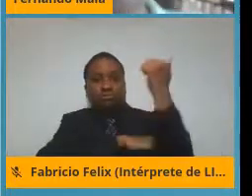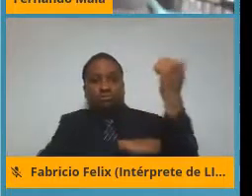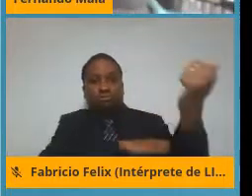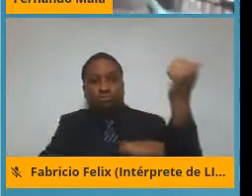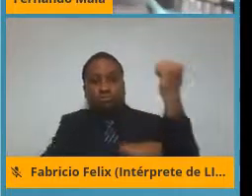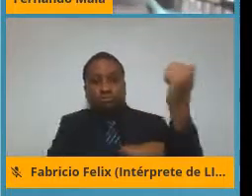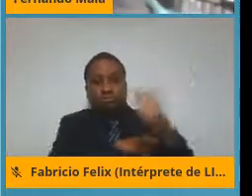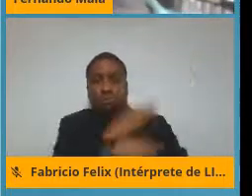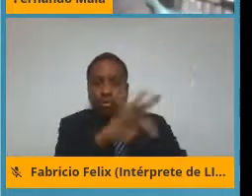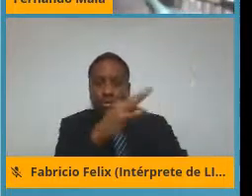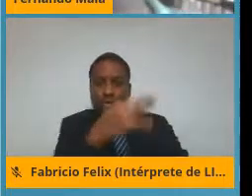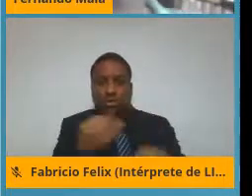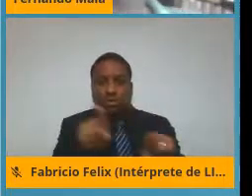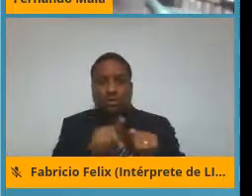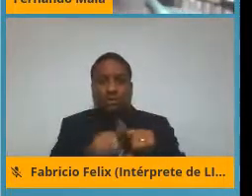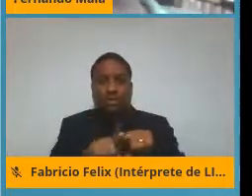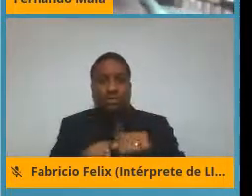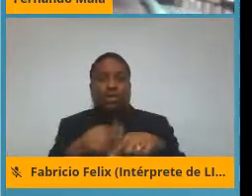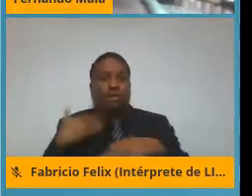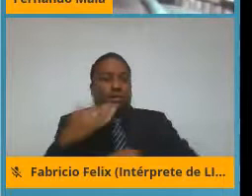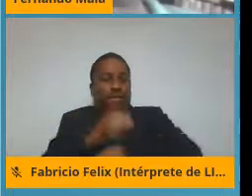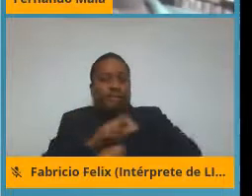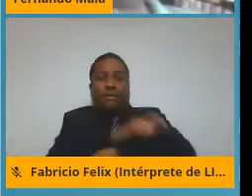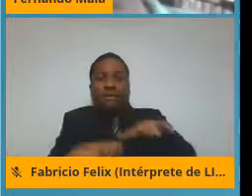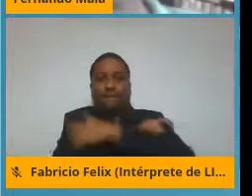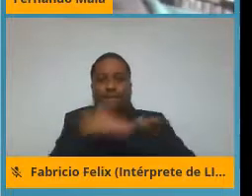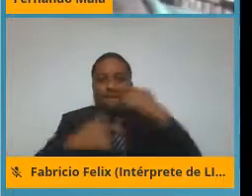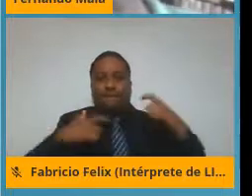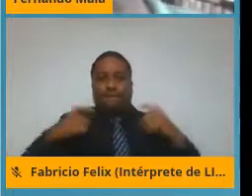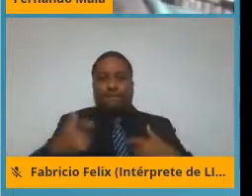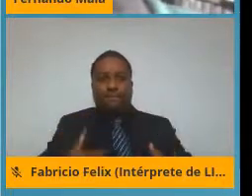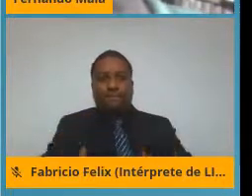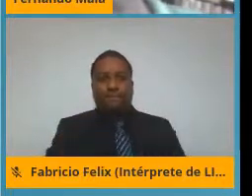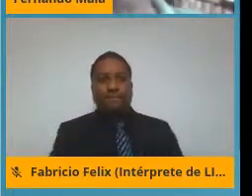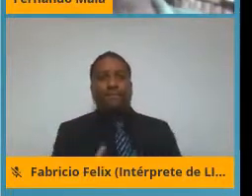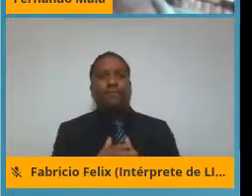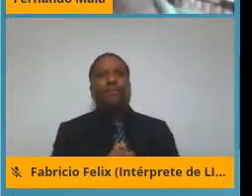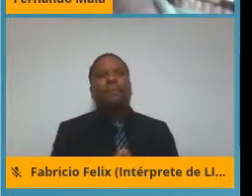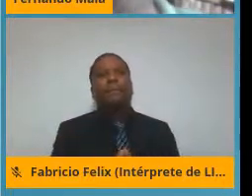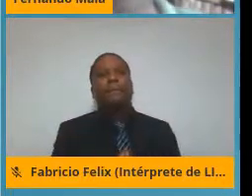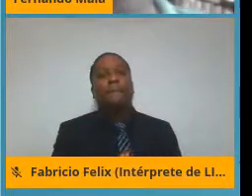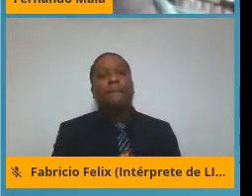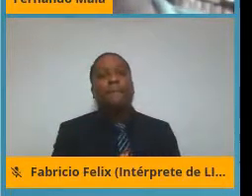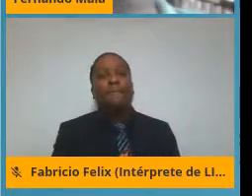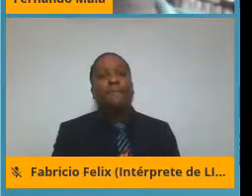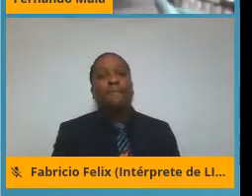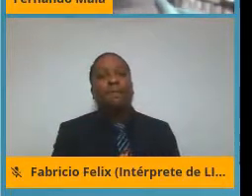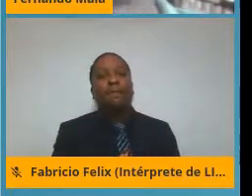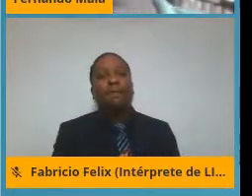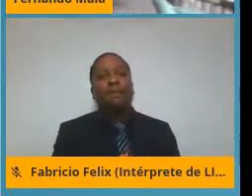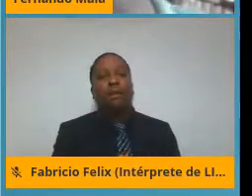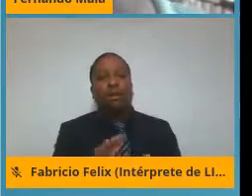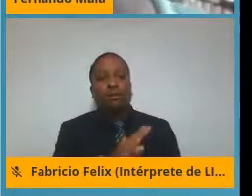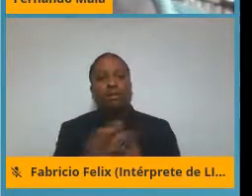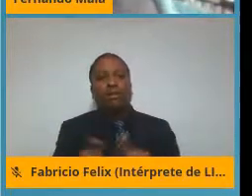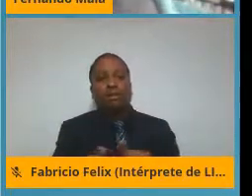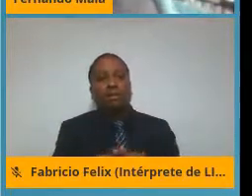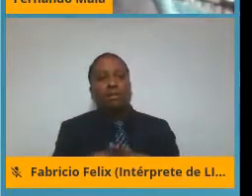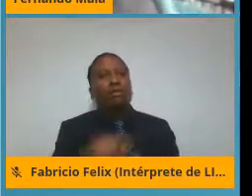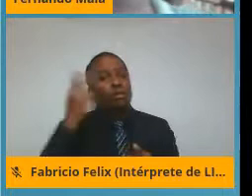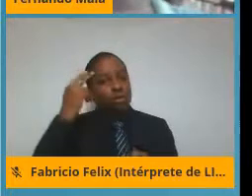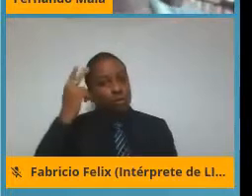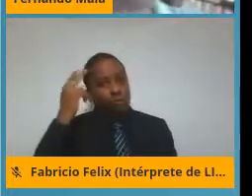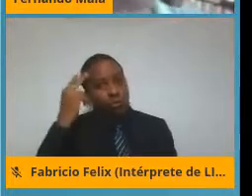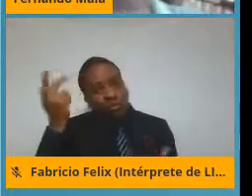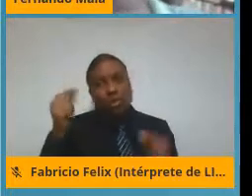na pele, chamada exantema. 2 sintomas que também são muito comuns e são muito sugestivos de Covid. Quem já teve